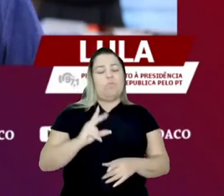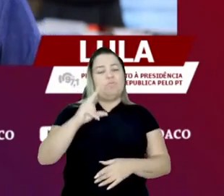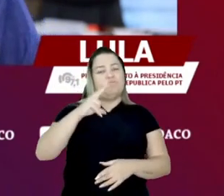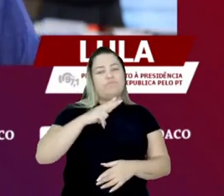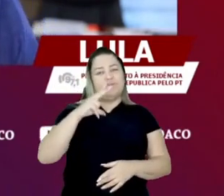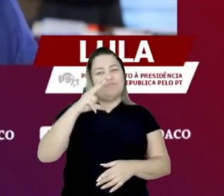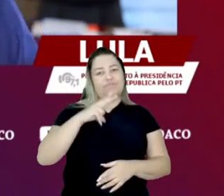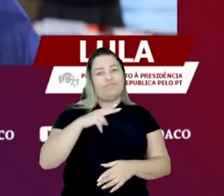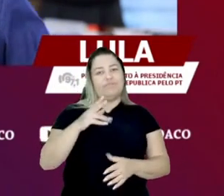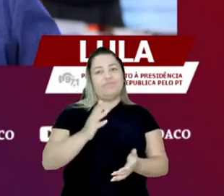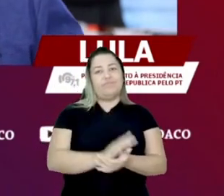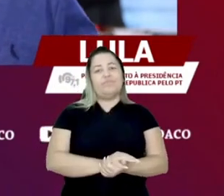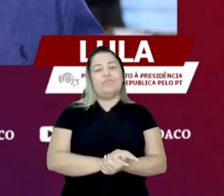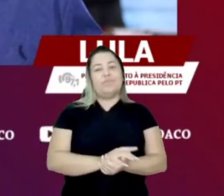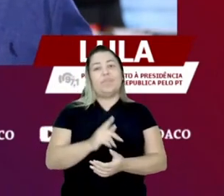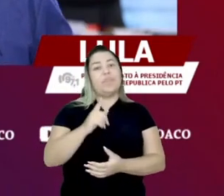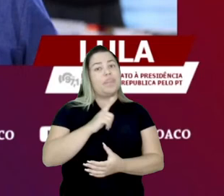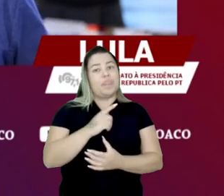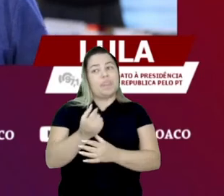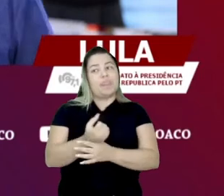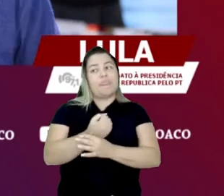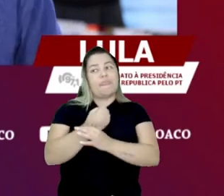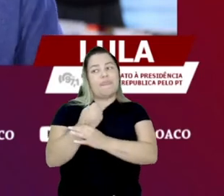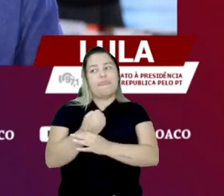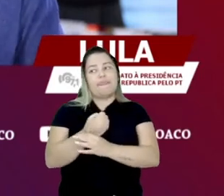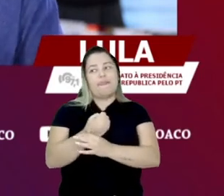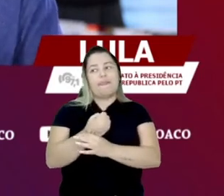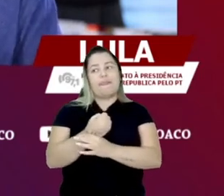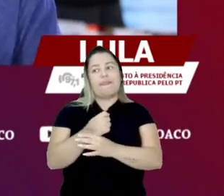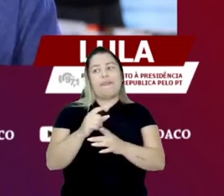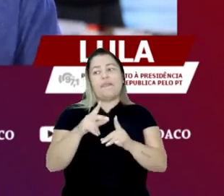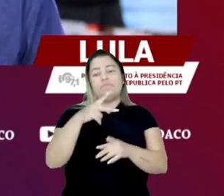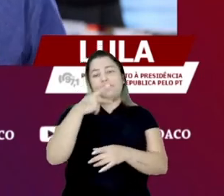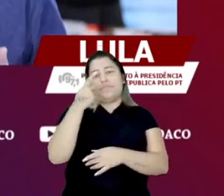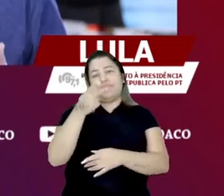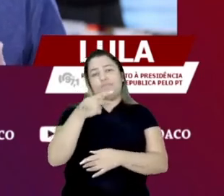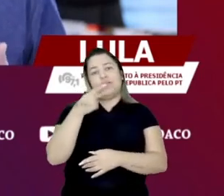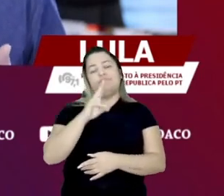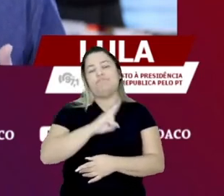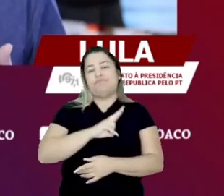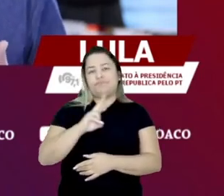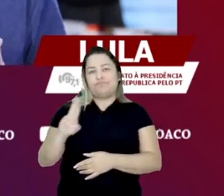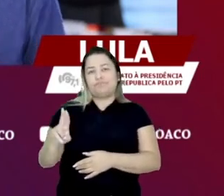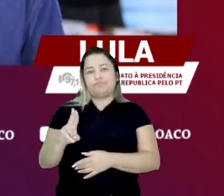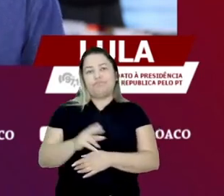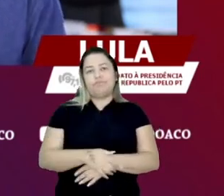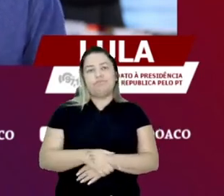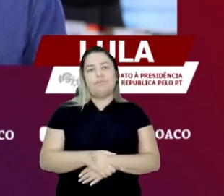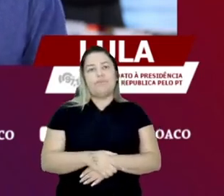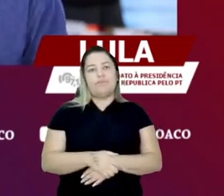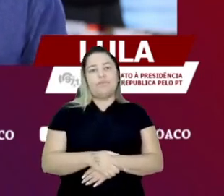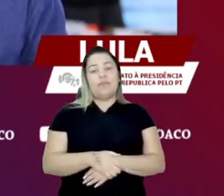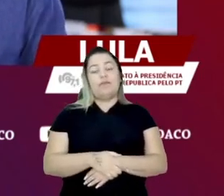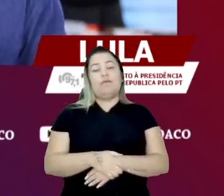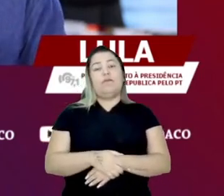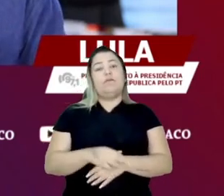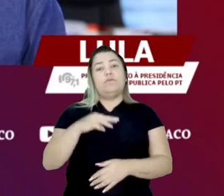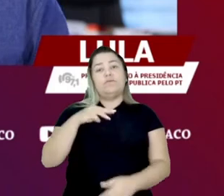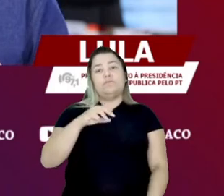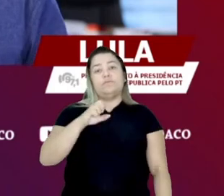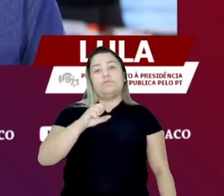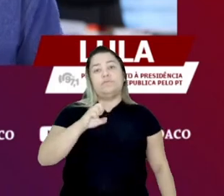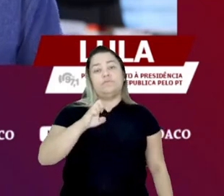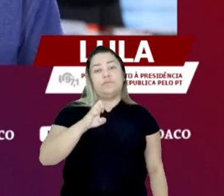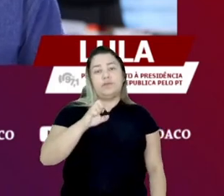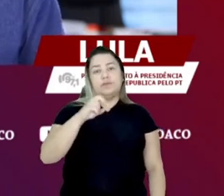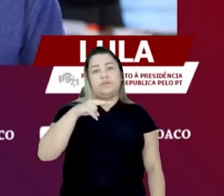Jato, sabe, resolveram destruir a indústria da construção civil, de engenharia, resolveram destruir a indústria de óleo e gás